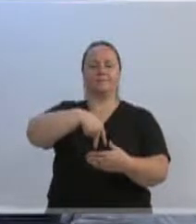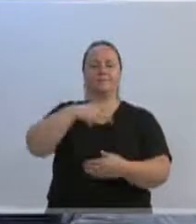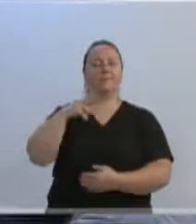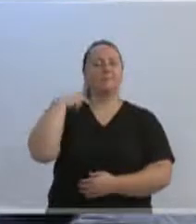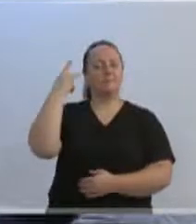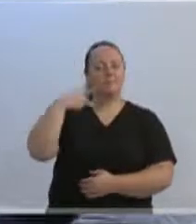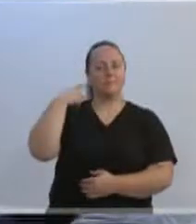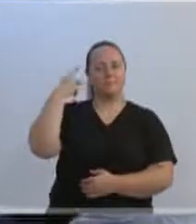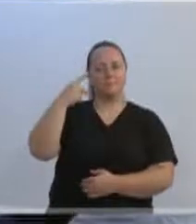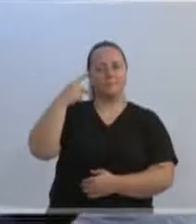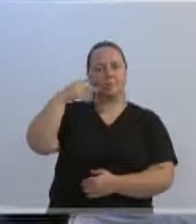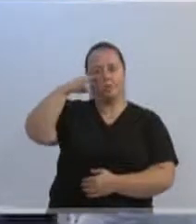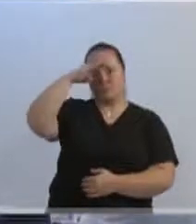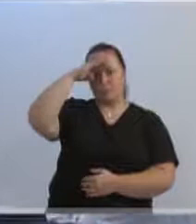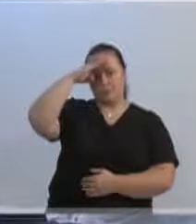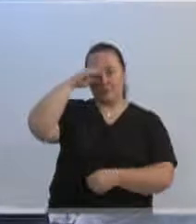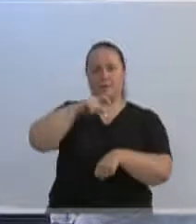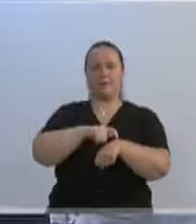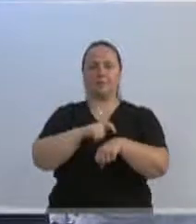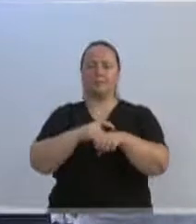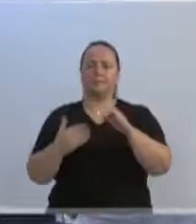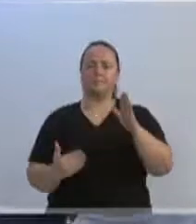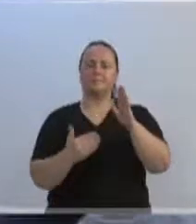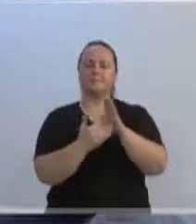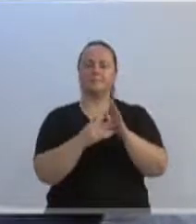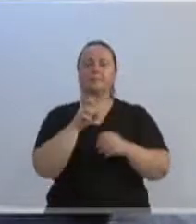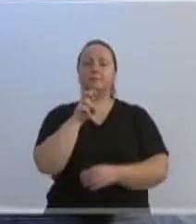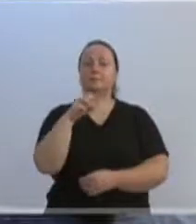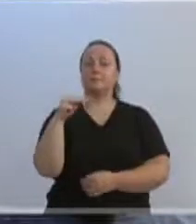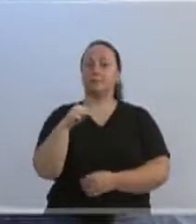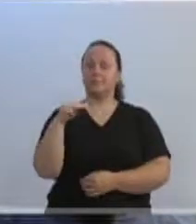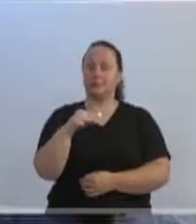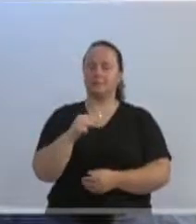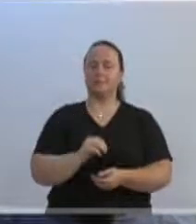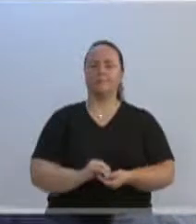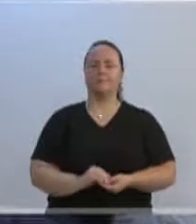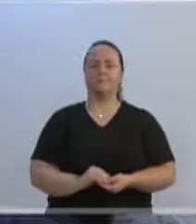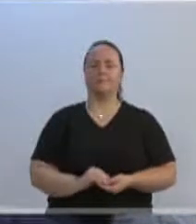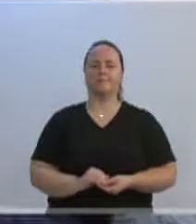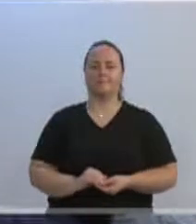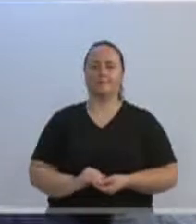jovino cardoso neto com o tempo de até cinco minutos e 30